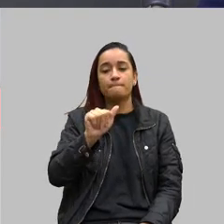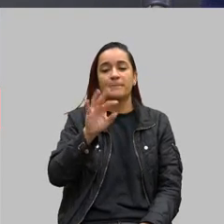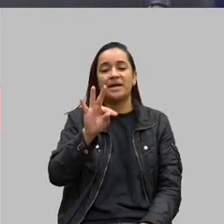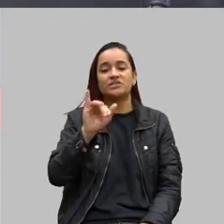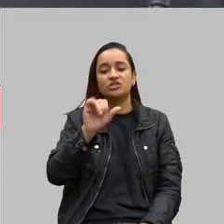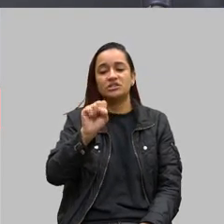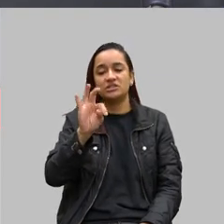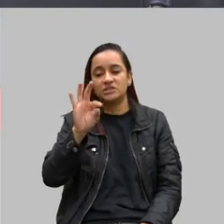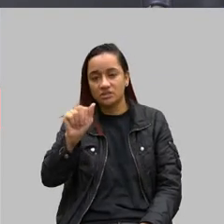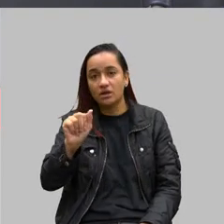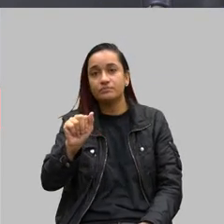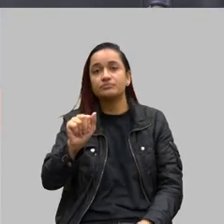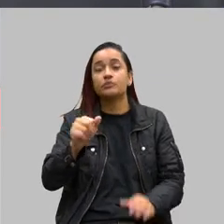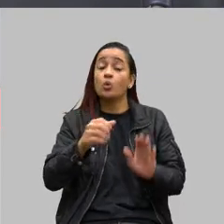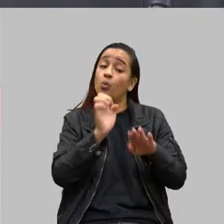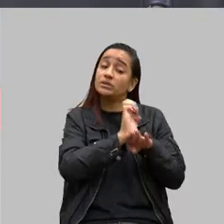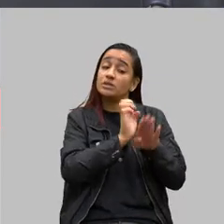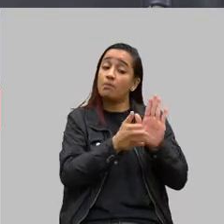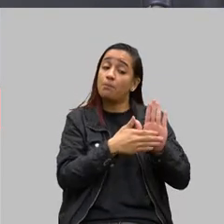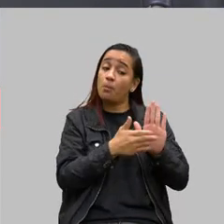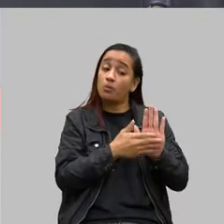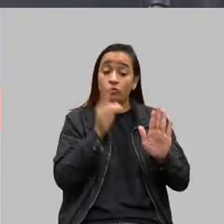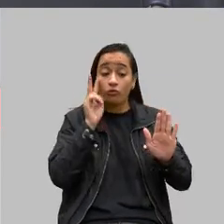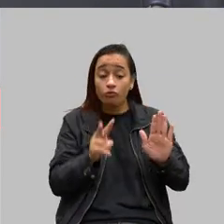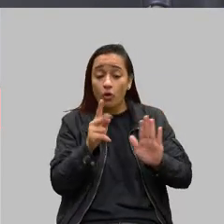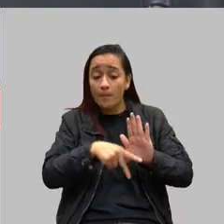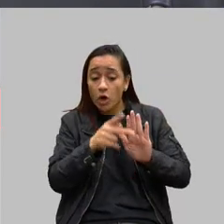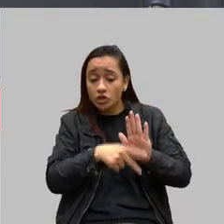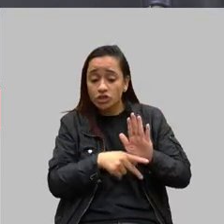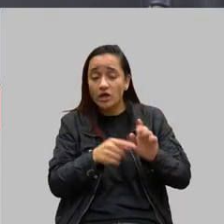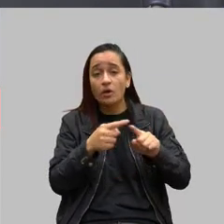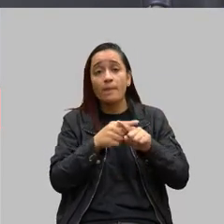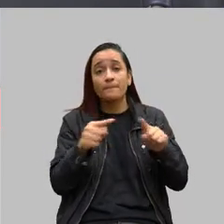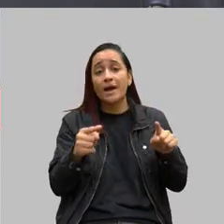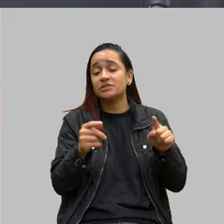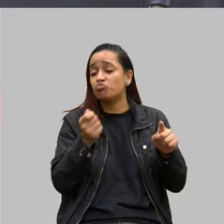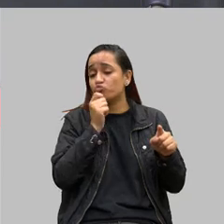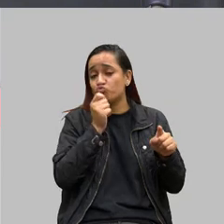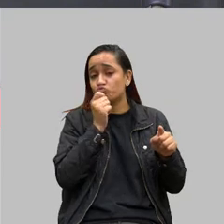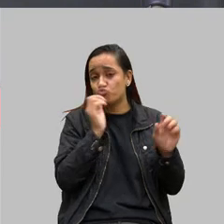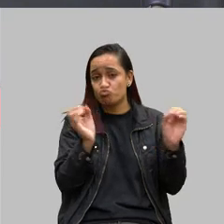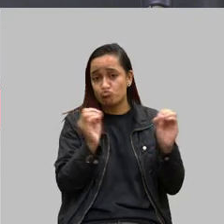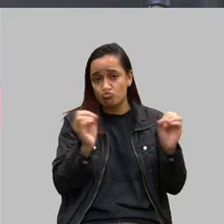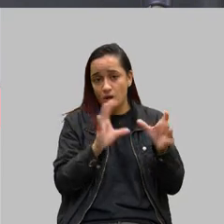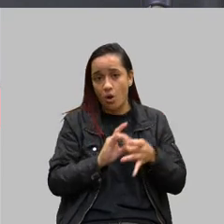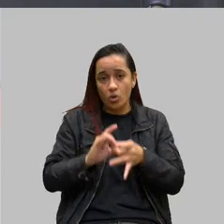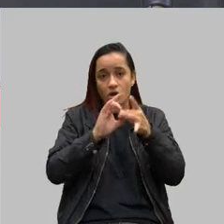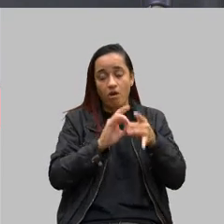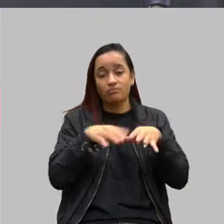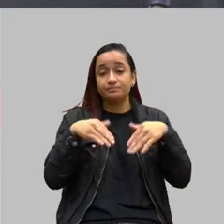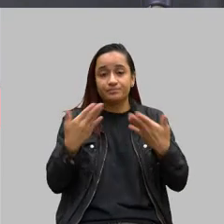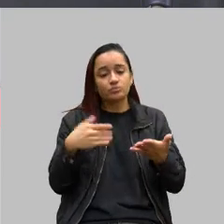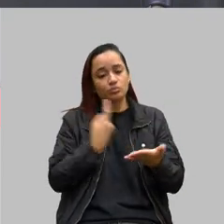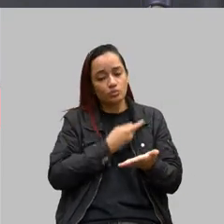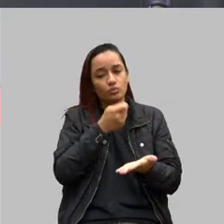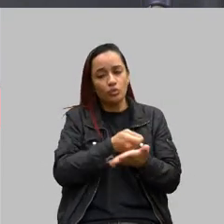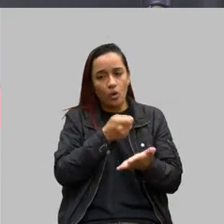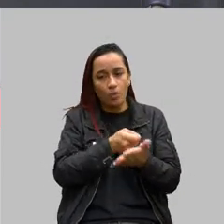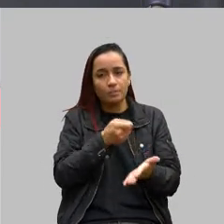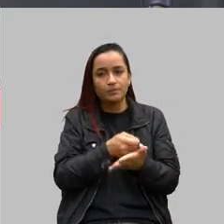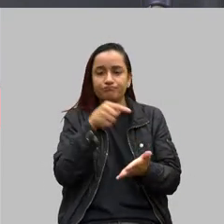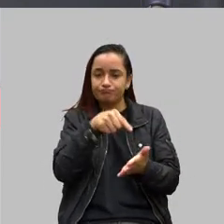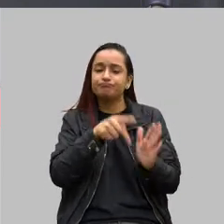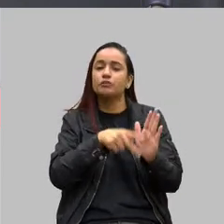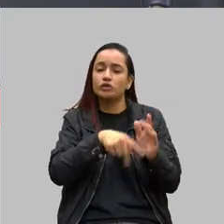propôs deu o projeto mas foré o estado a união até agora não fez então cobramos muito esse